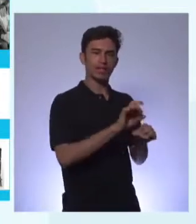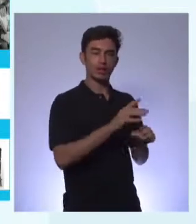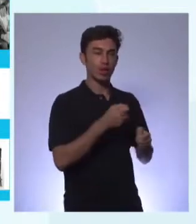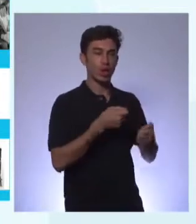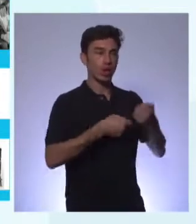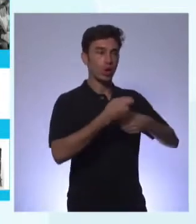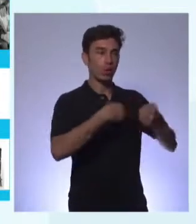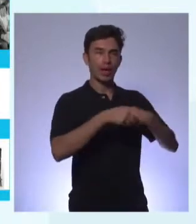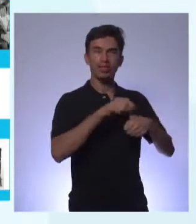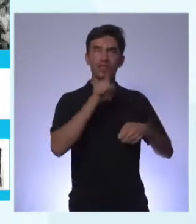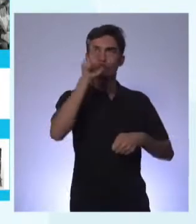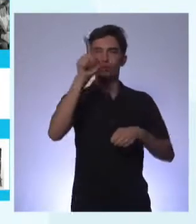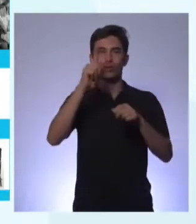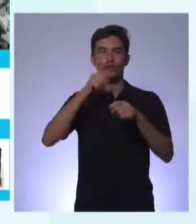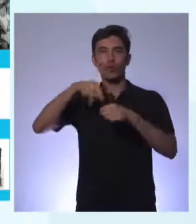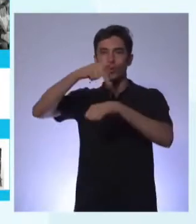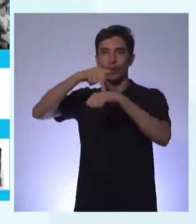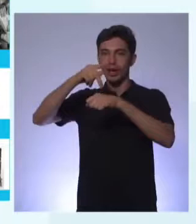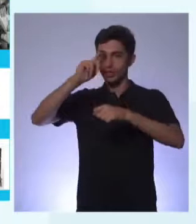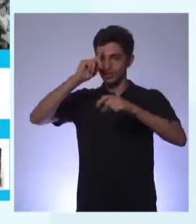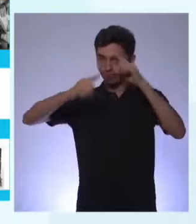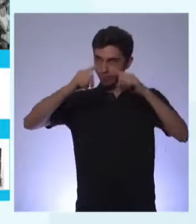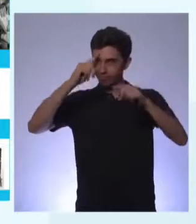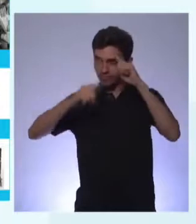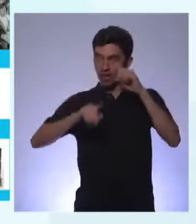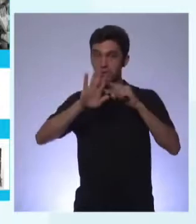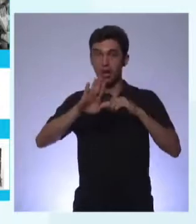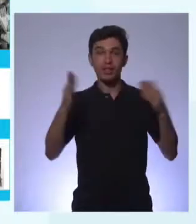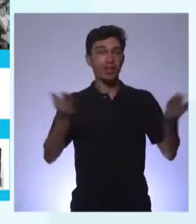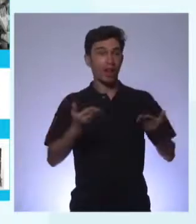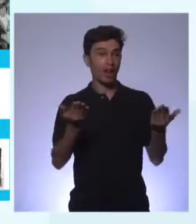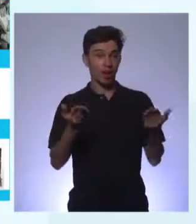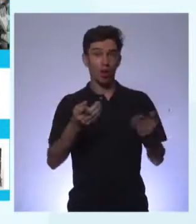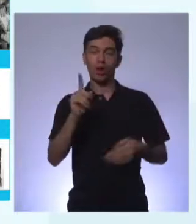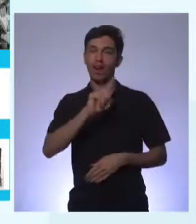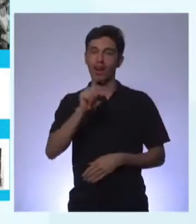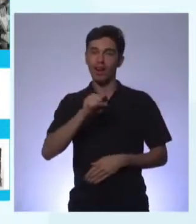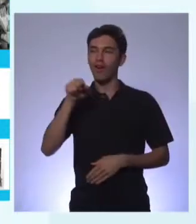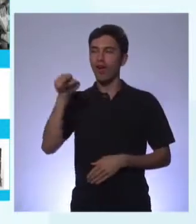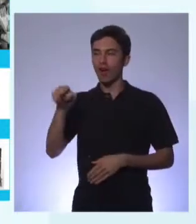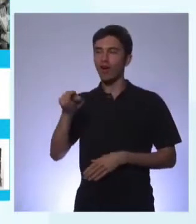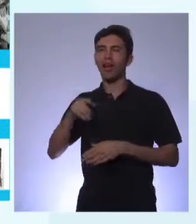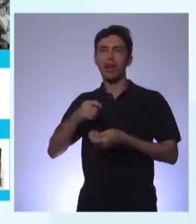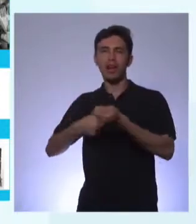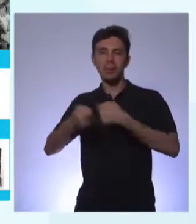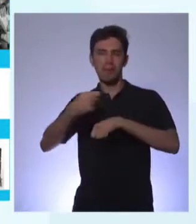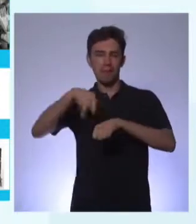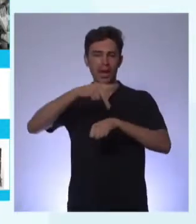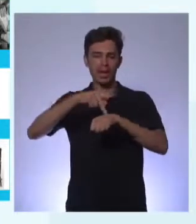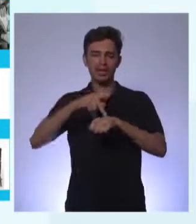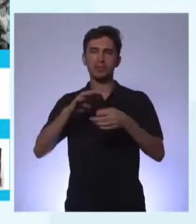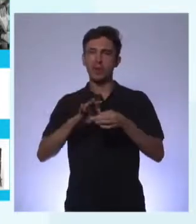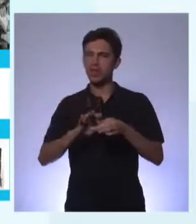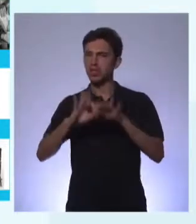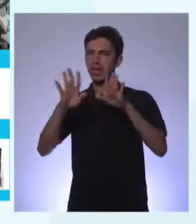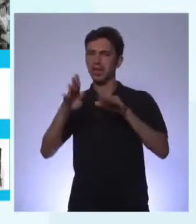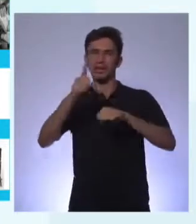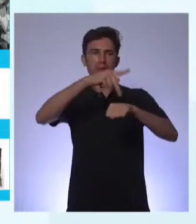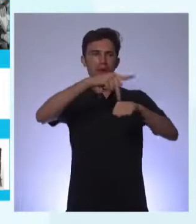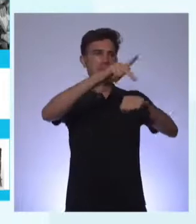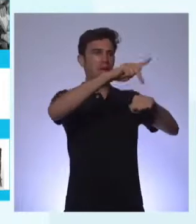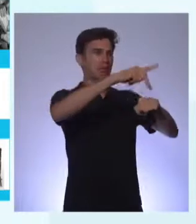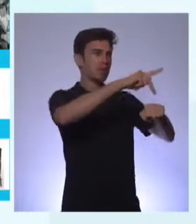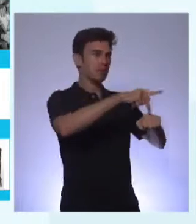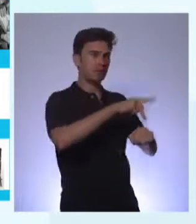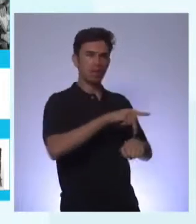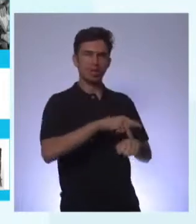concorrência comercial vai permitir que o país possa fazer seus negócios com outros países, seja